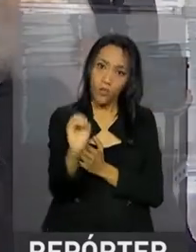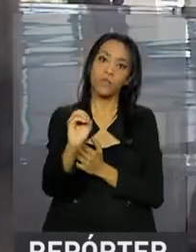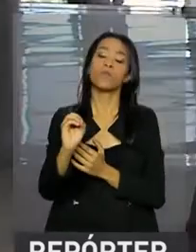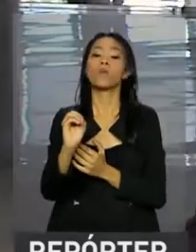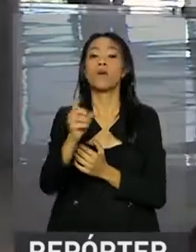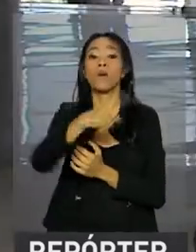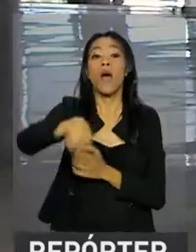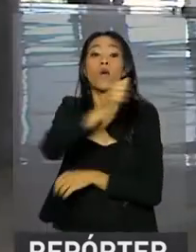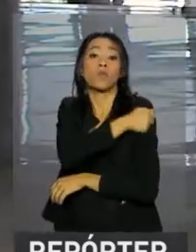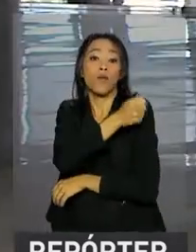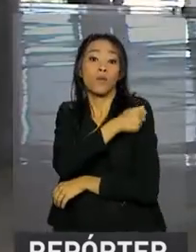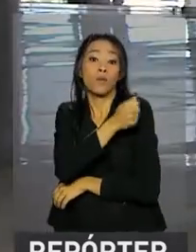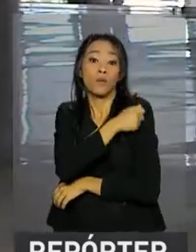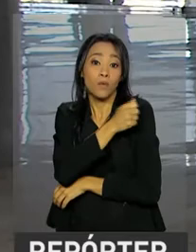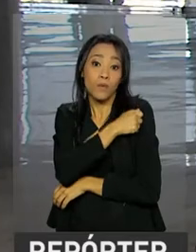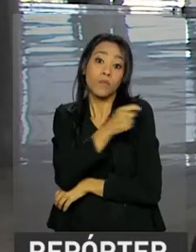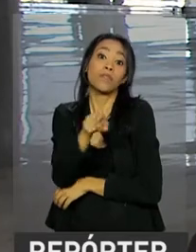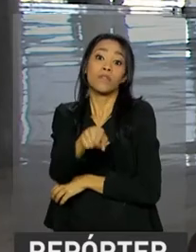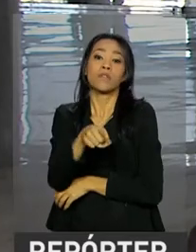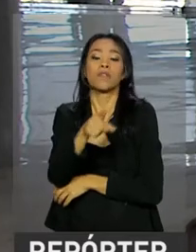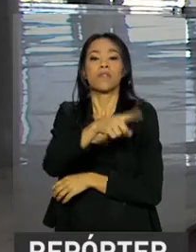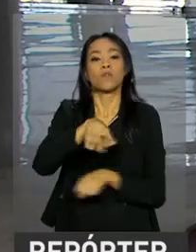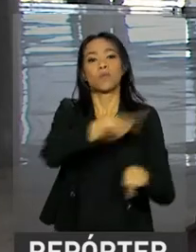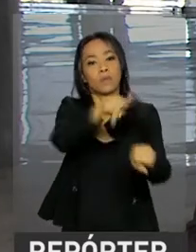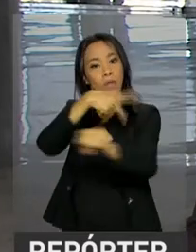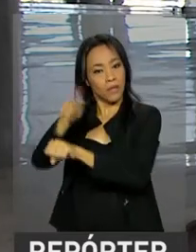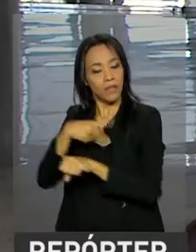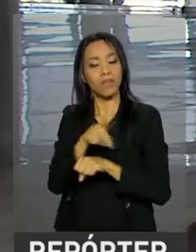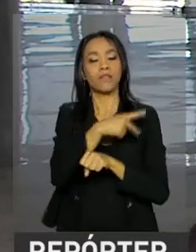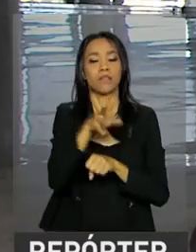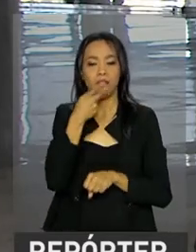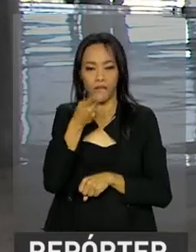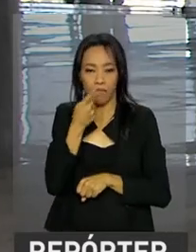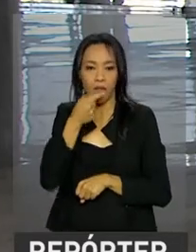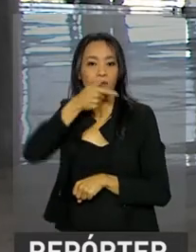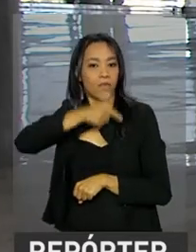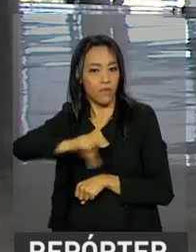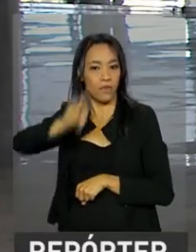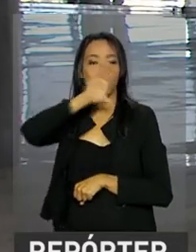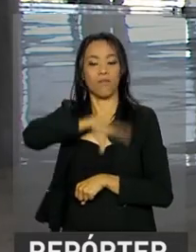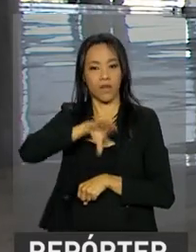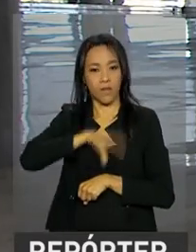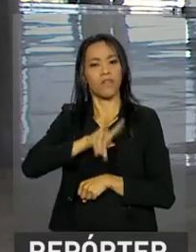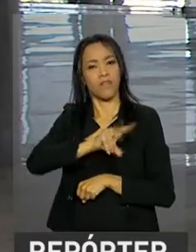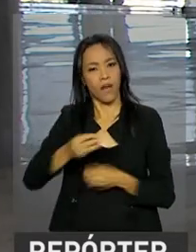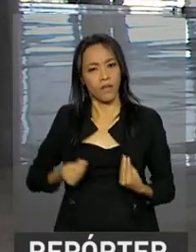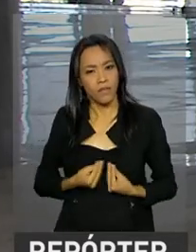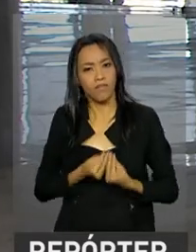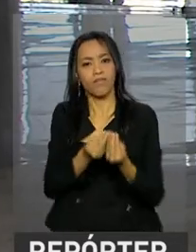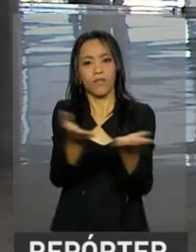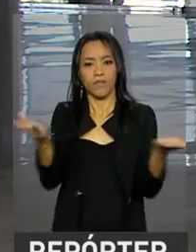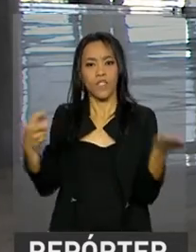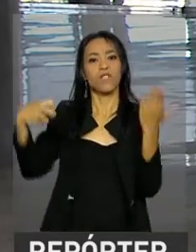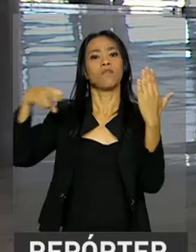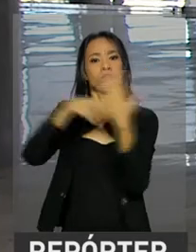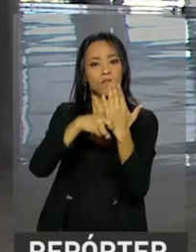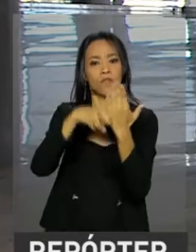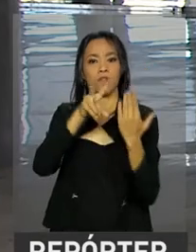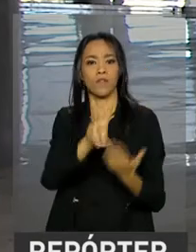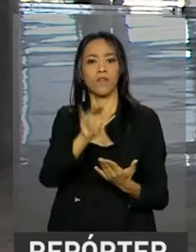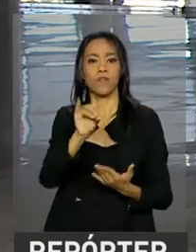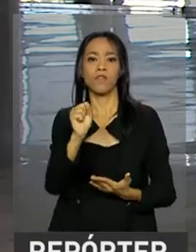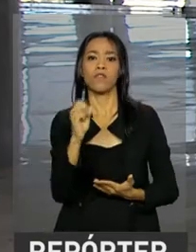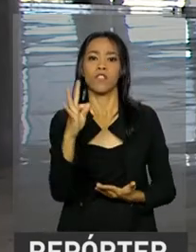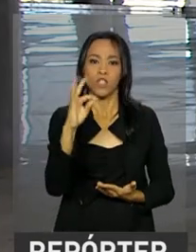da CPLP. Esse acordo, na prática, ele vai facilitar e agilizar a concessão de vistos para estudantes dos países